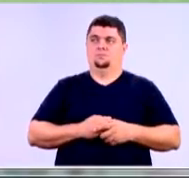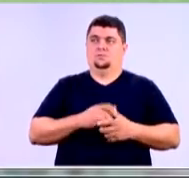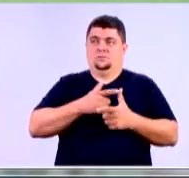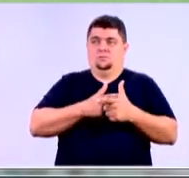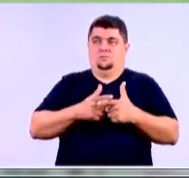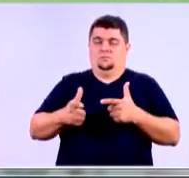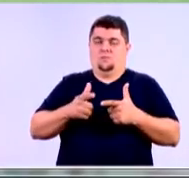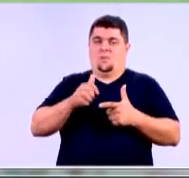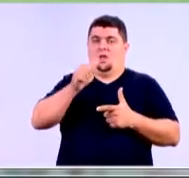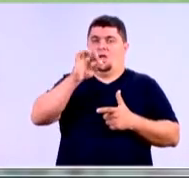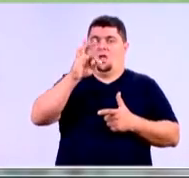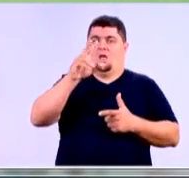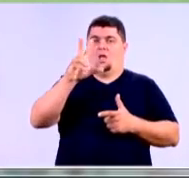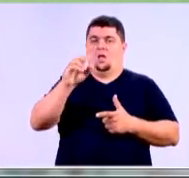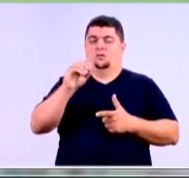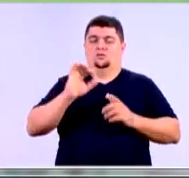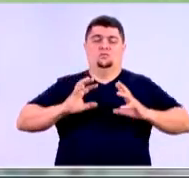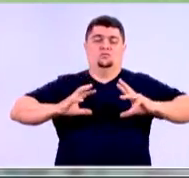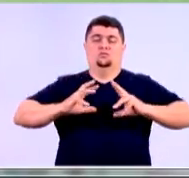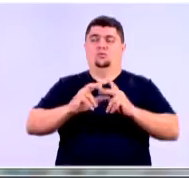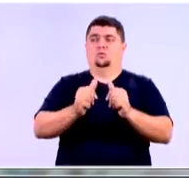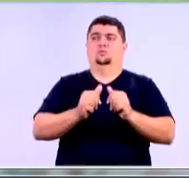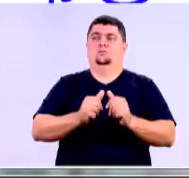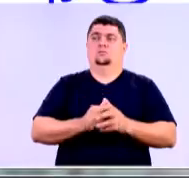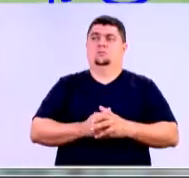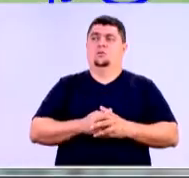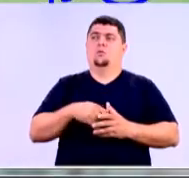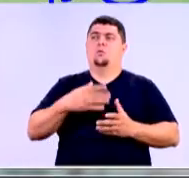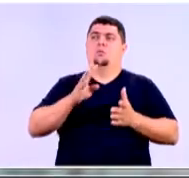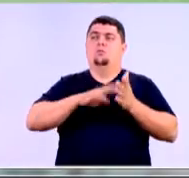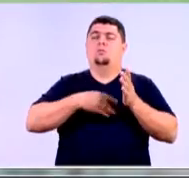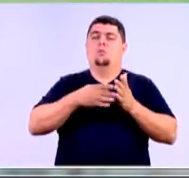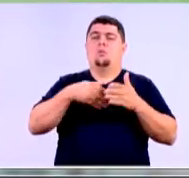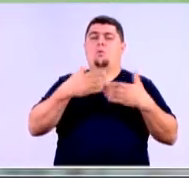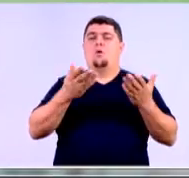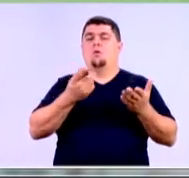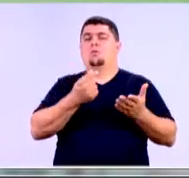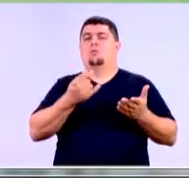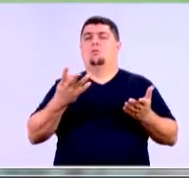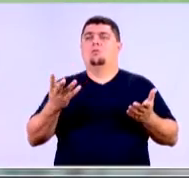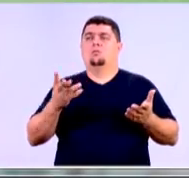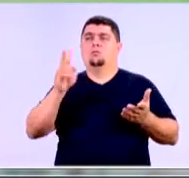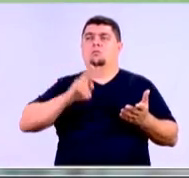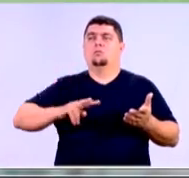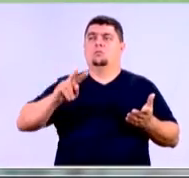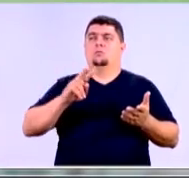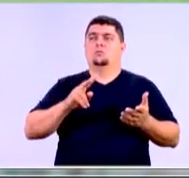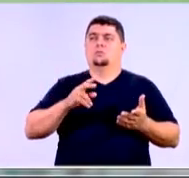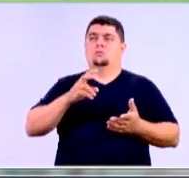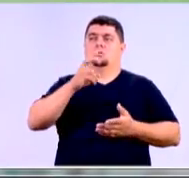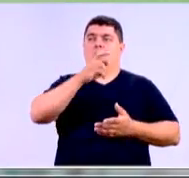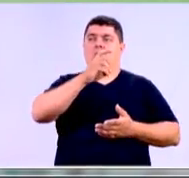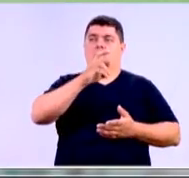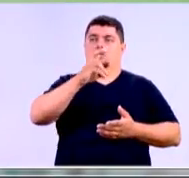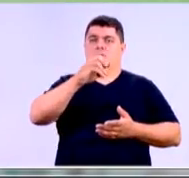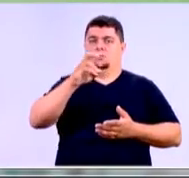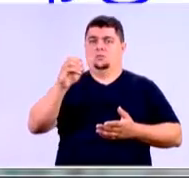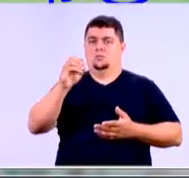dividido pelo ativo total. Qual é o valor do nosso ativo total? O ativo total ali, 550